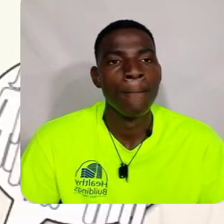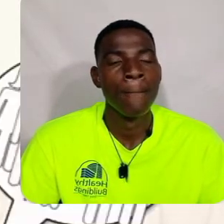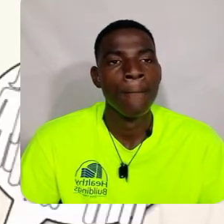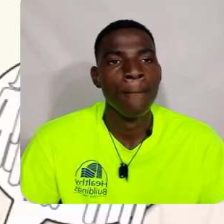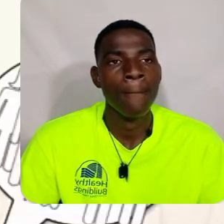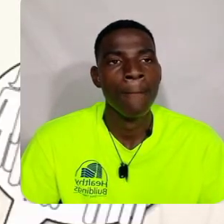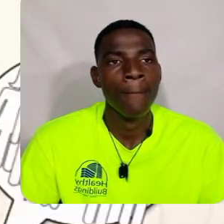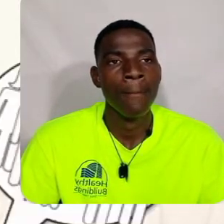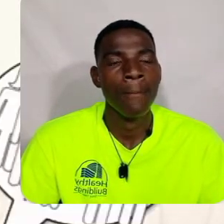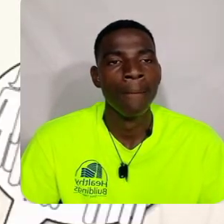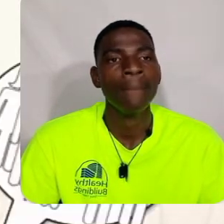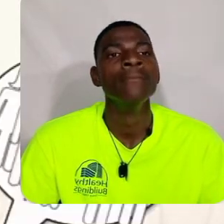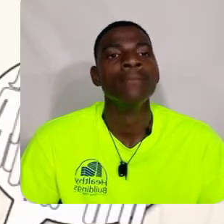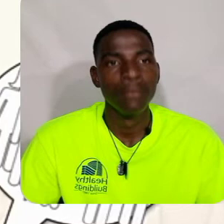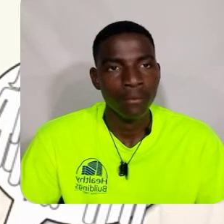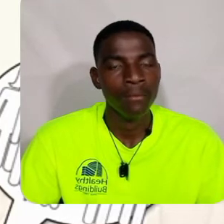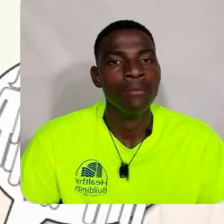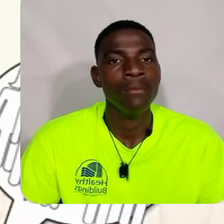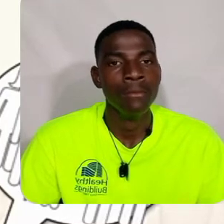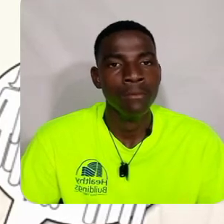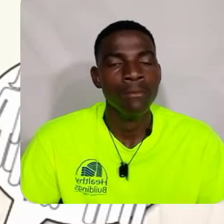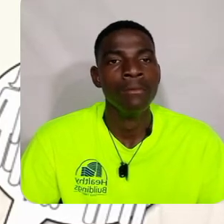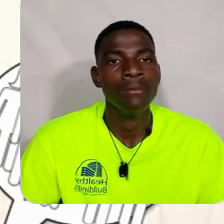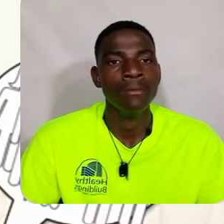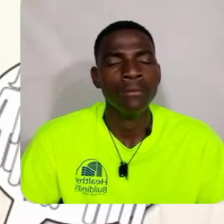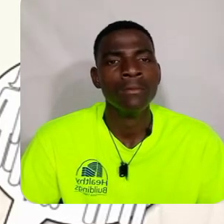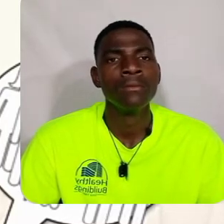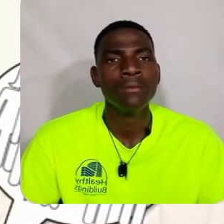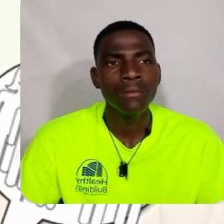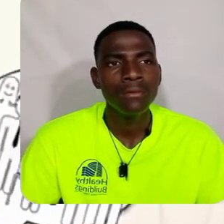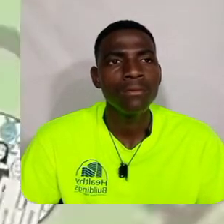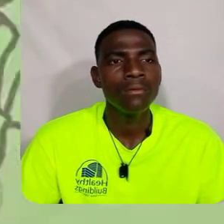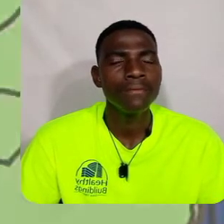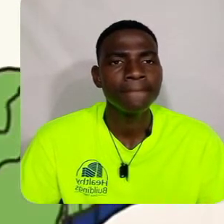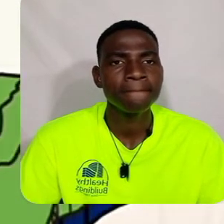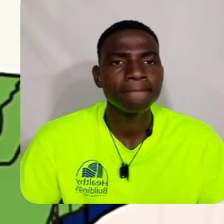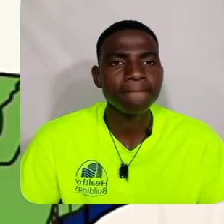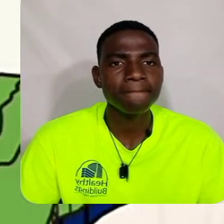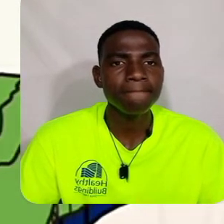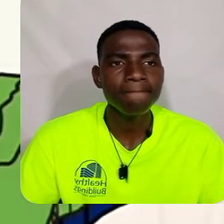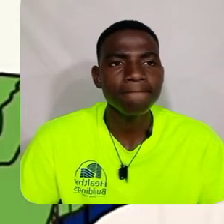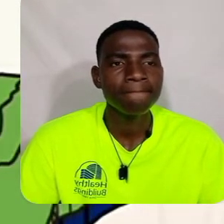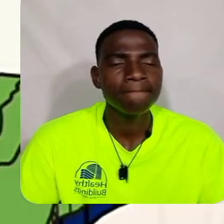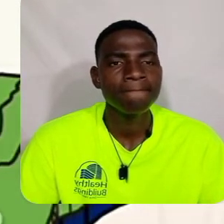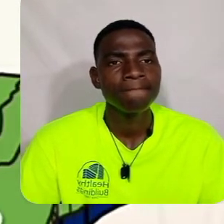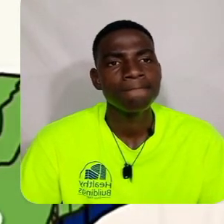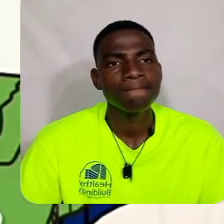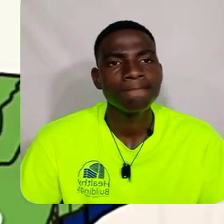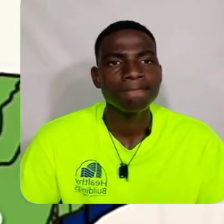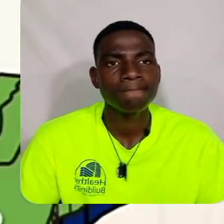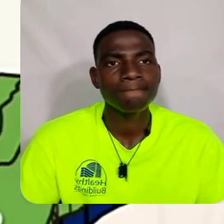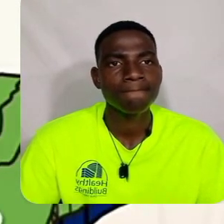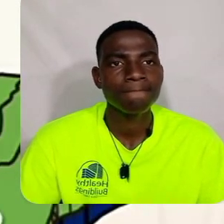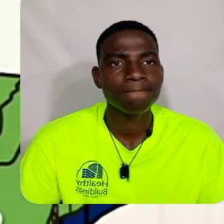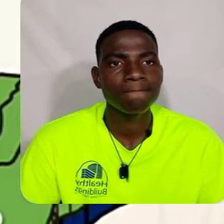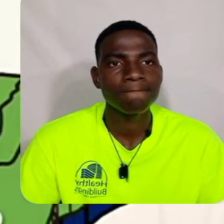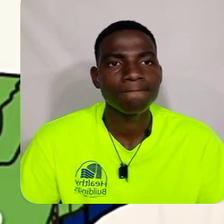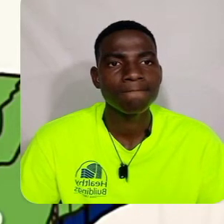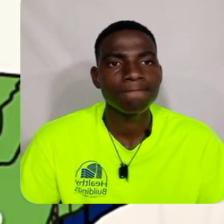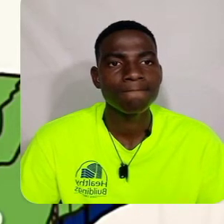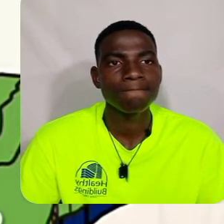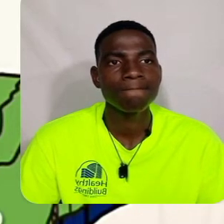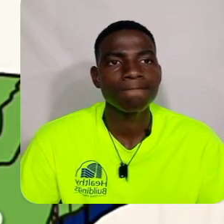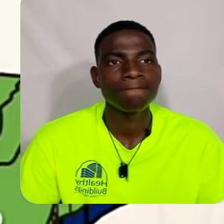Câmara representa a população e o Senado os estados. Cada estado manda um número X de políticos para representar